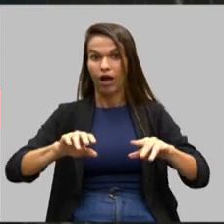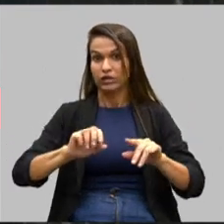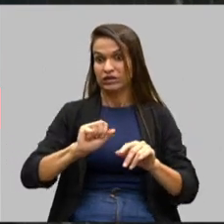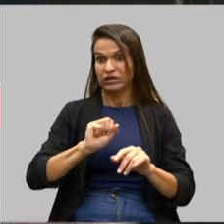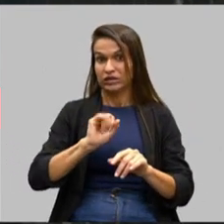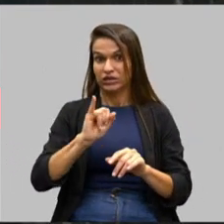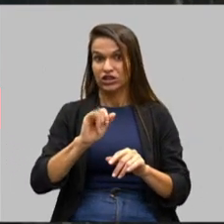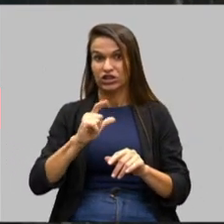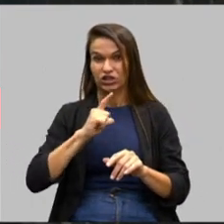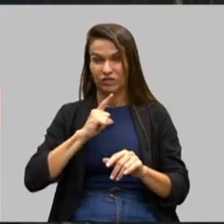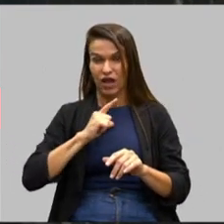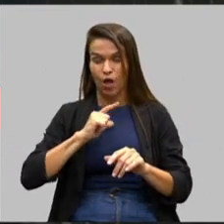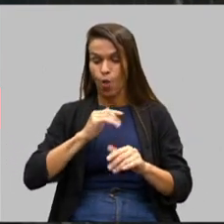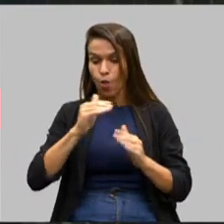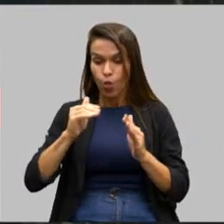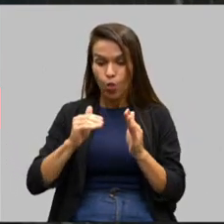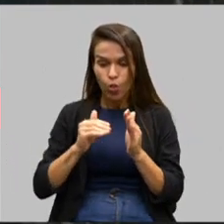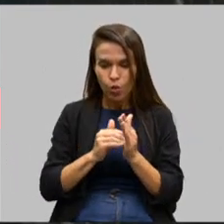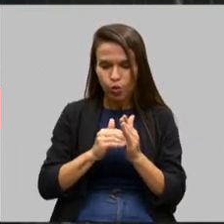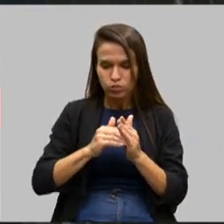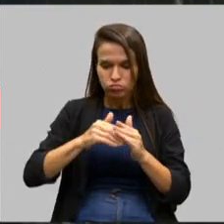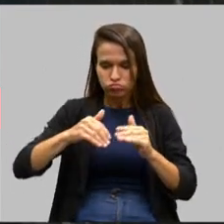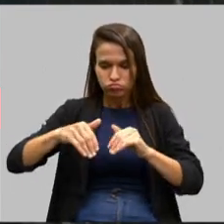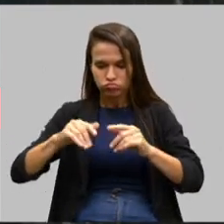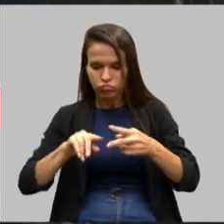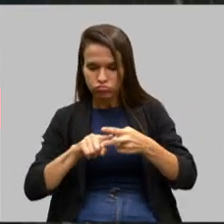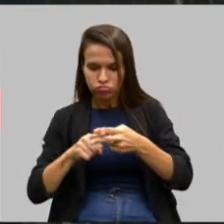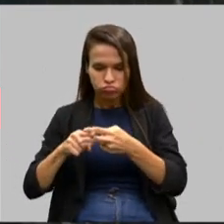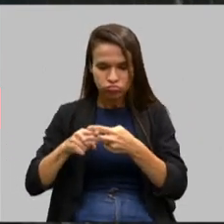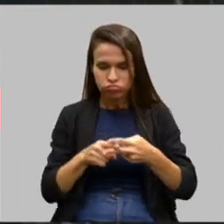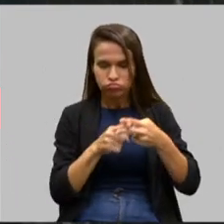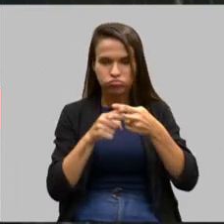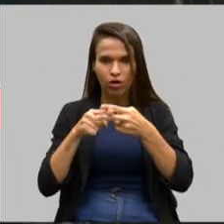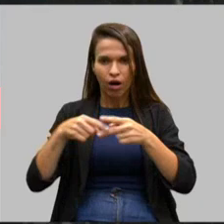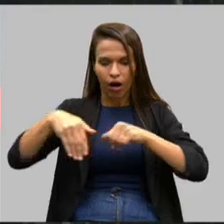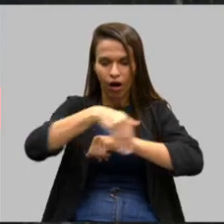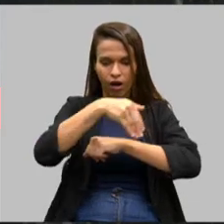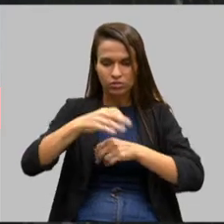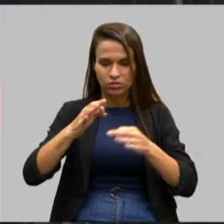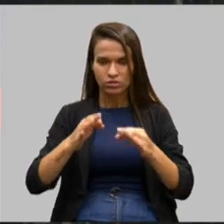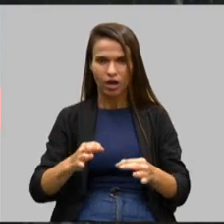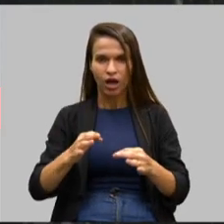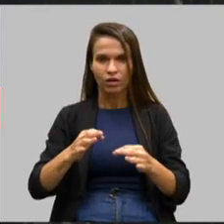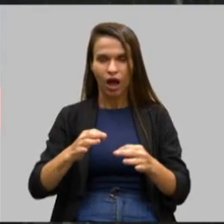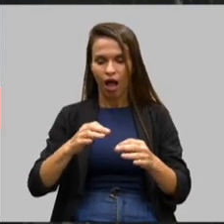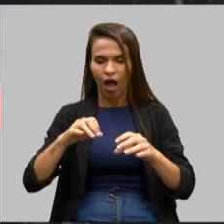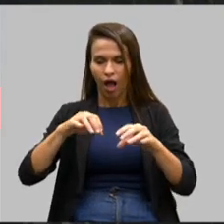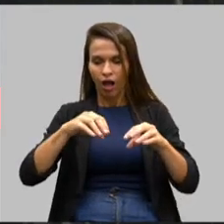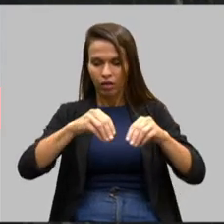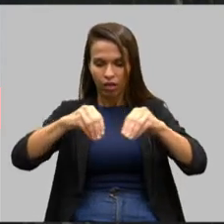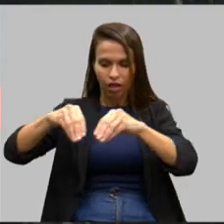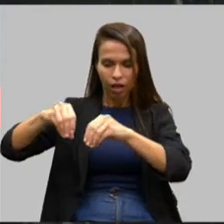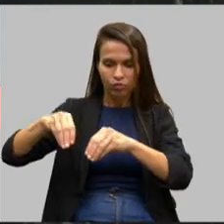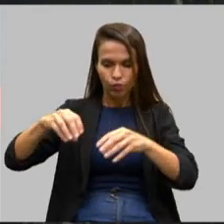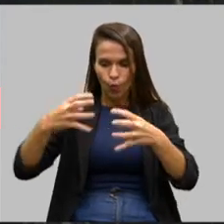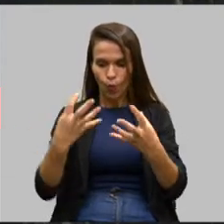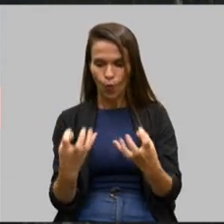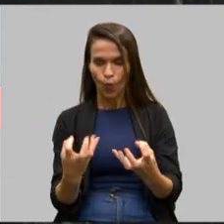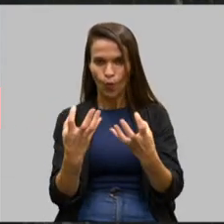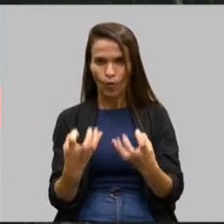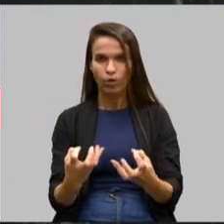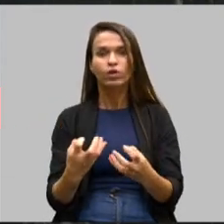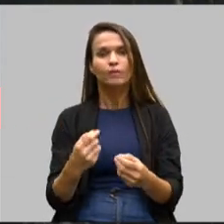ele calçado, vai para a terra, vai para a terra. Nós temos que lembrar que tem que voltar a pensar nisso, e nós temos